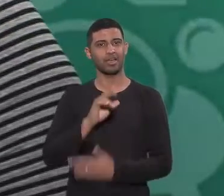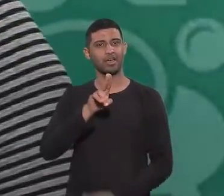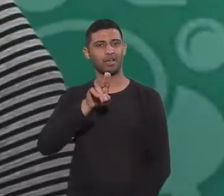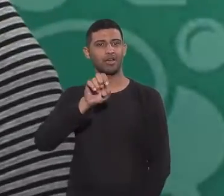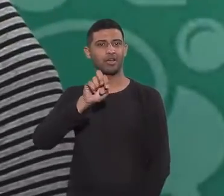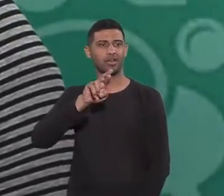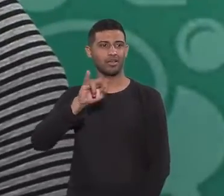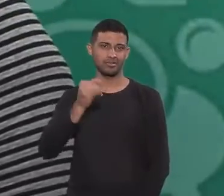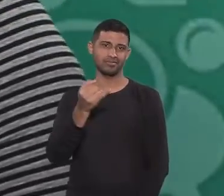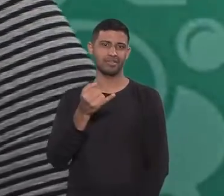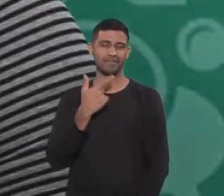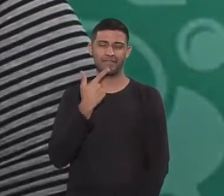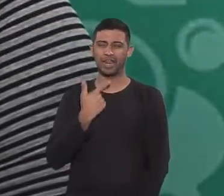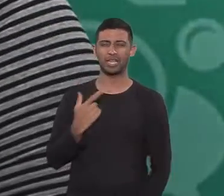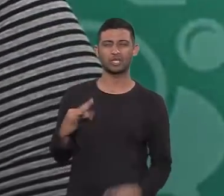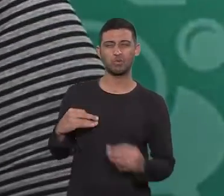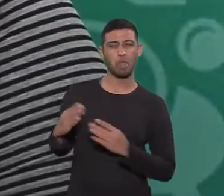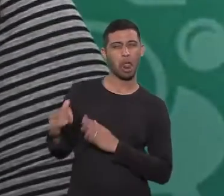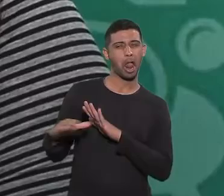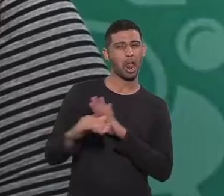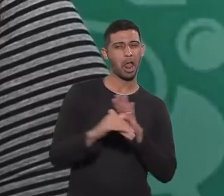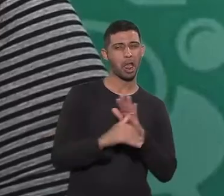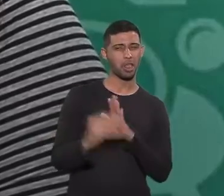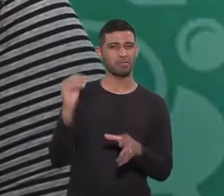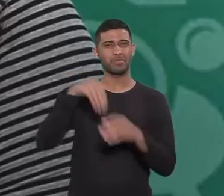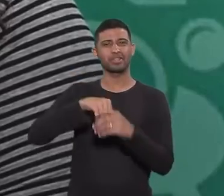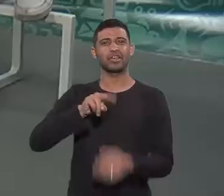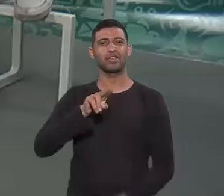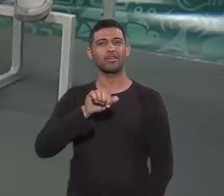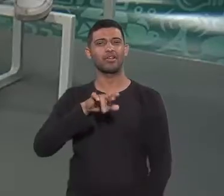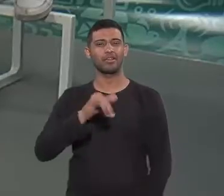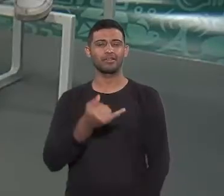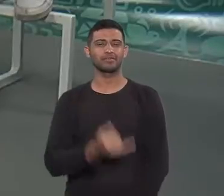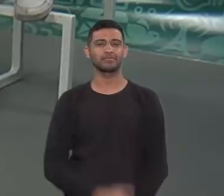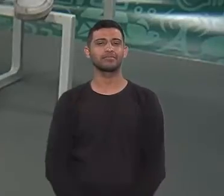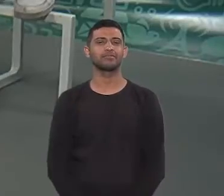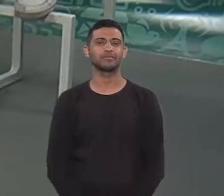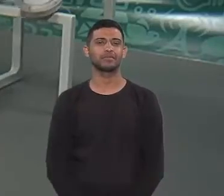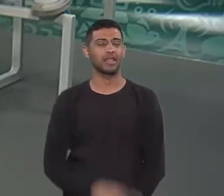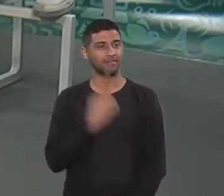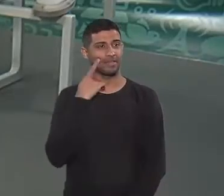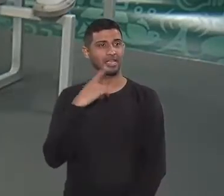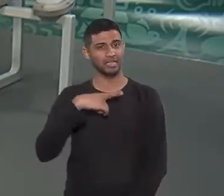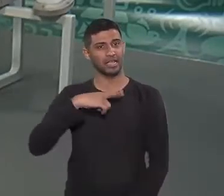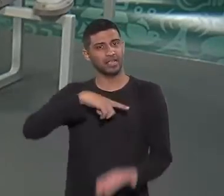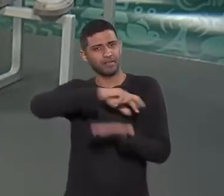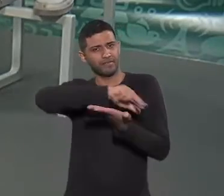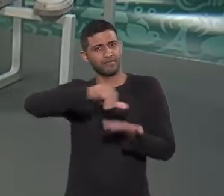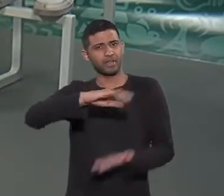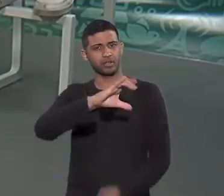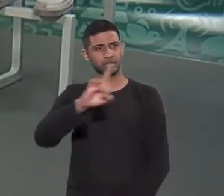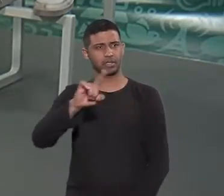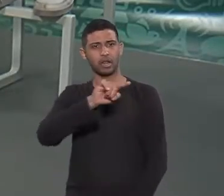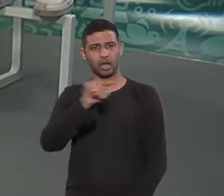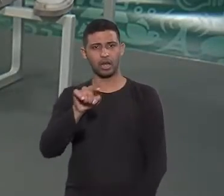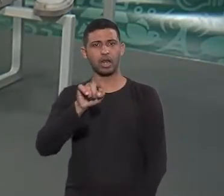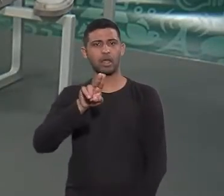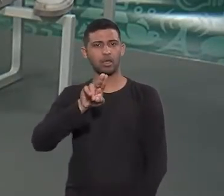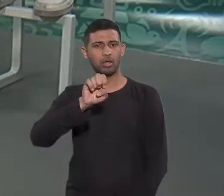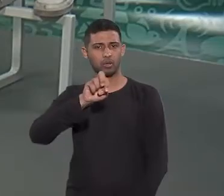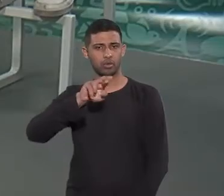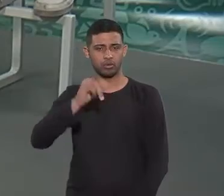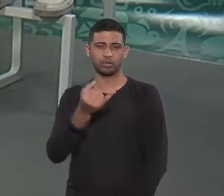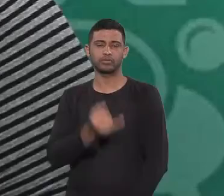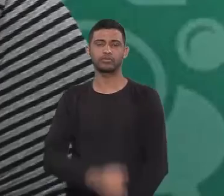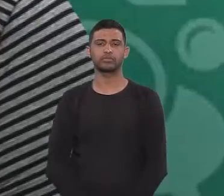ser aluno da UERJ também. Vamos dizer que a gente está sequestrando todo mundo para a UERJ. De fato, a gente tem muitos coordenadores da UERJ, a